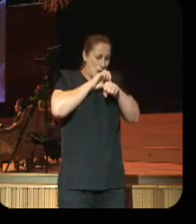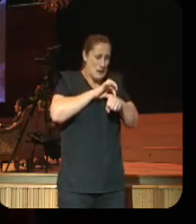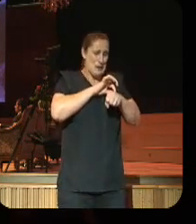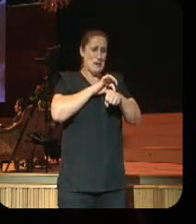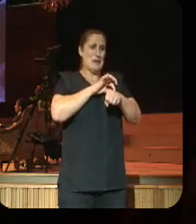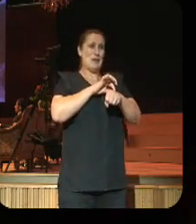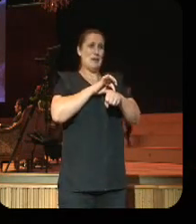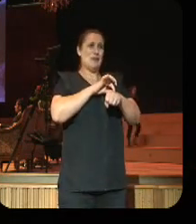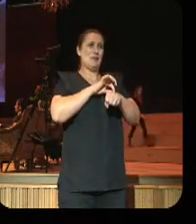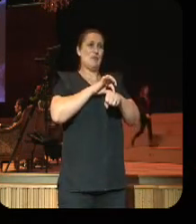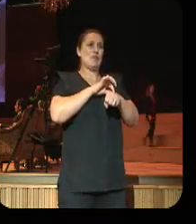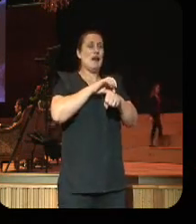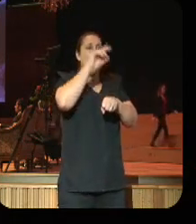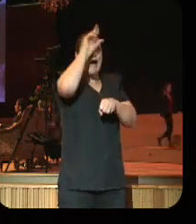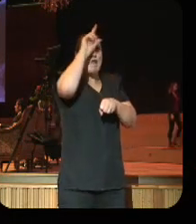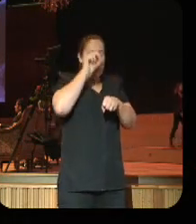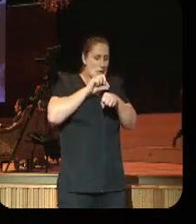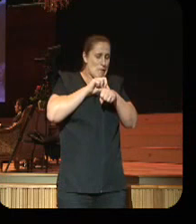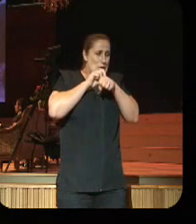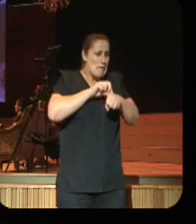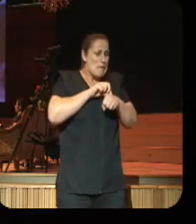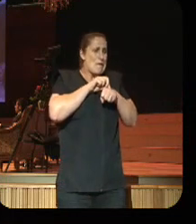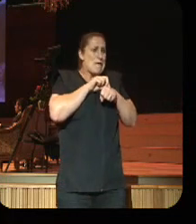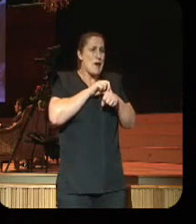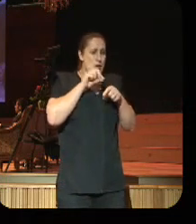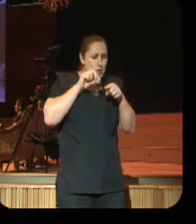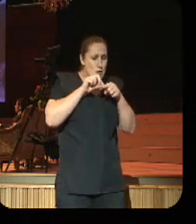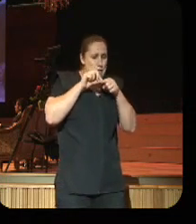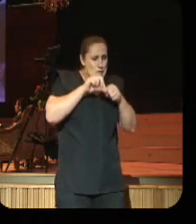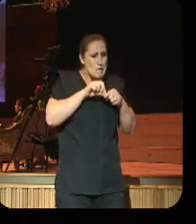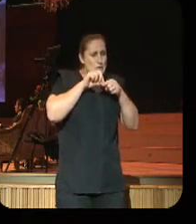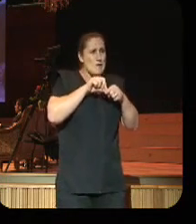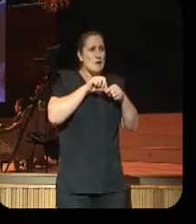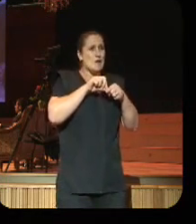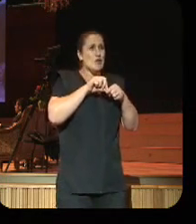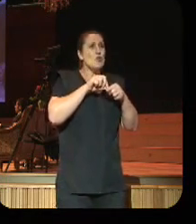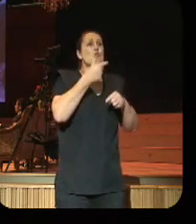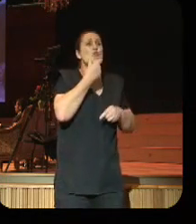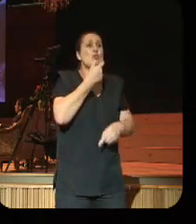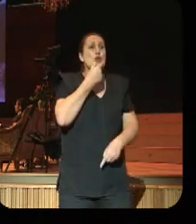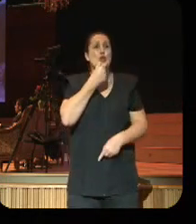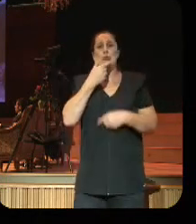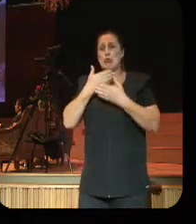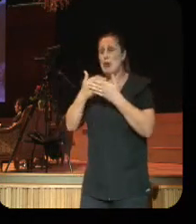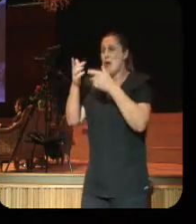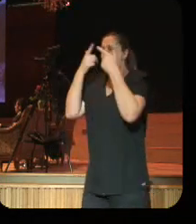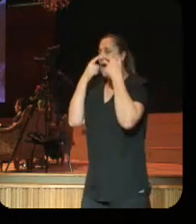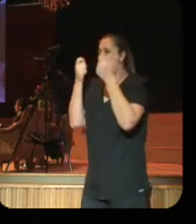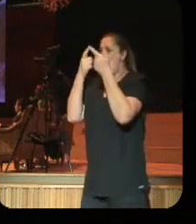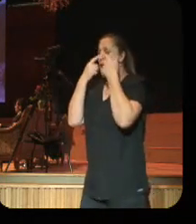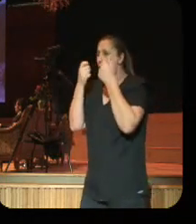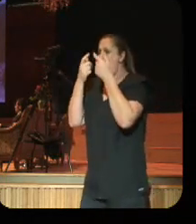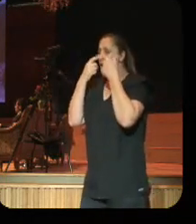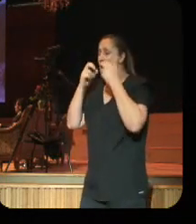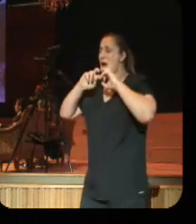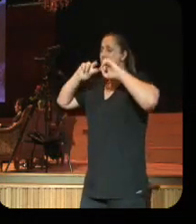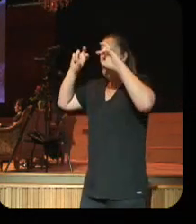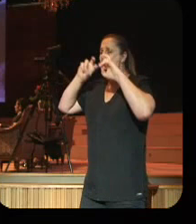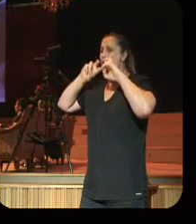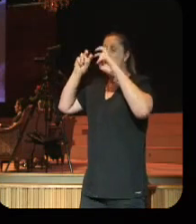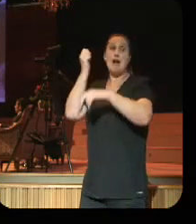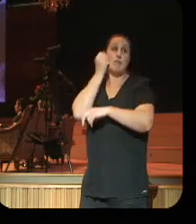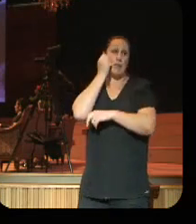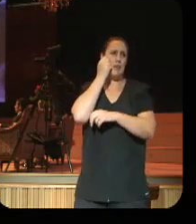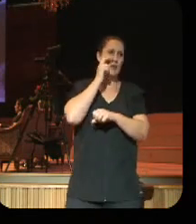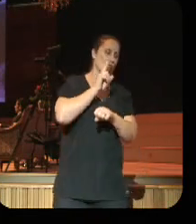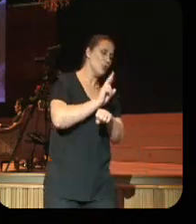e ficou aquela formiguinha lá no dedinho daquela criança. Aí ele começou a chorar, e a mamãe foi lá, tratou o dedo, e